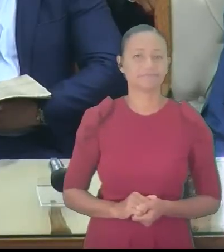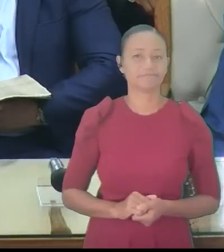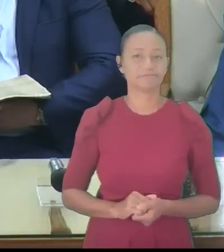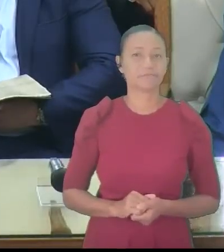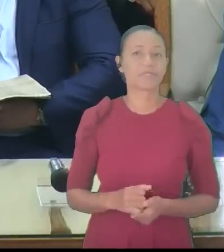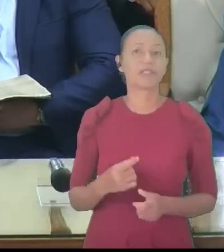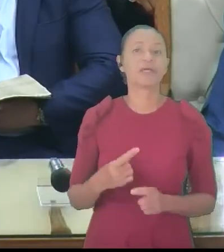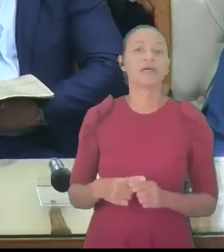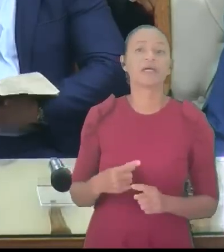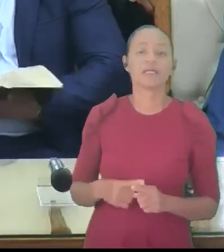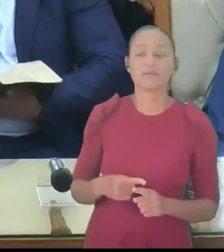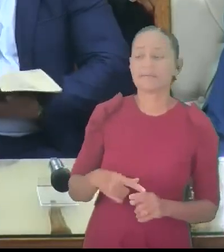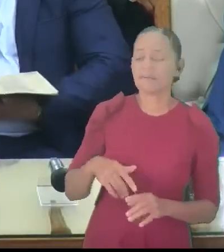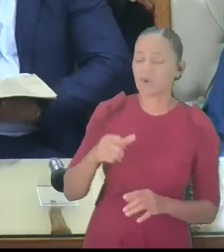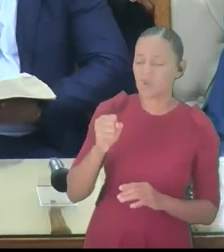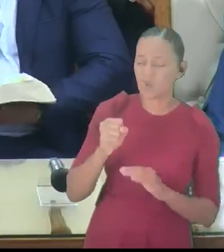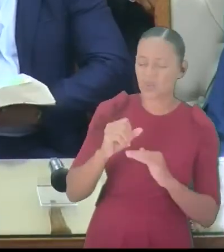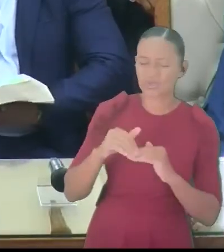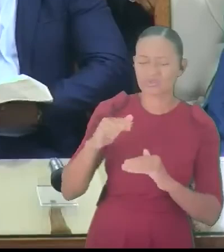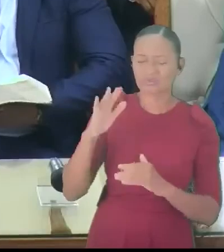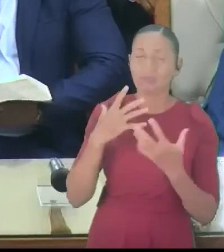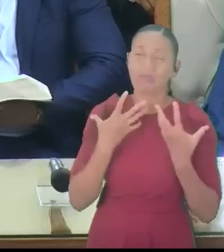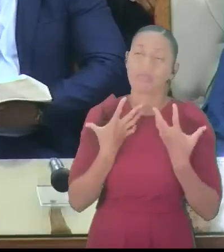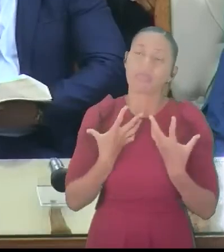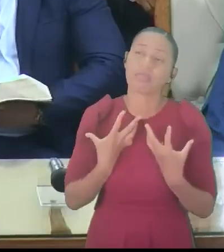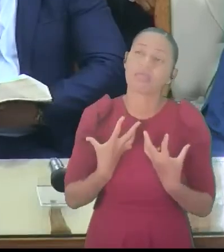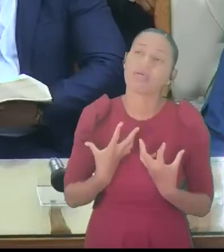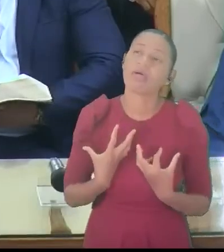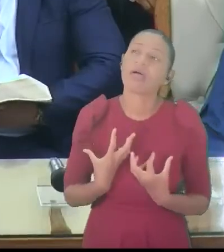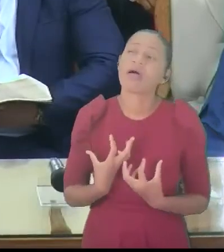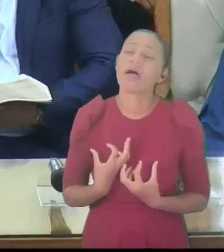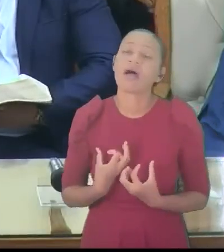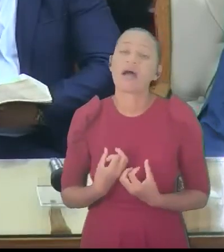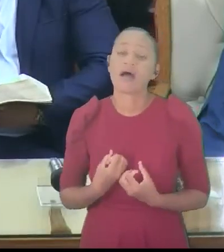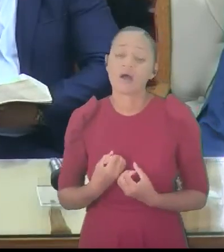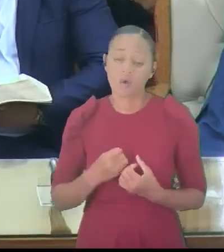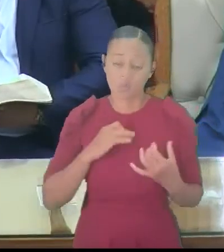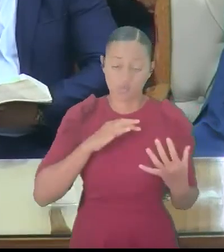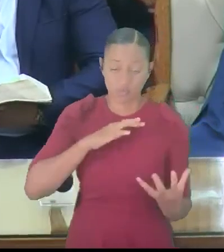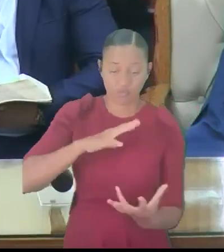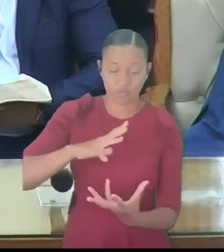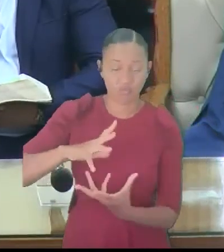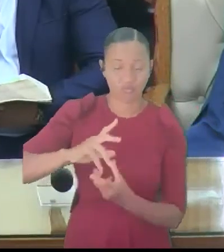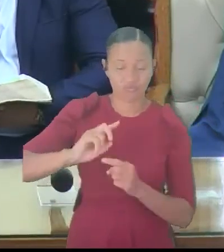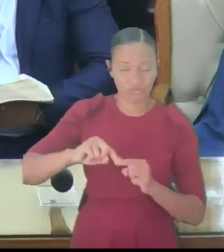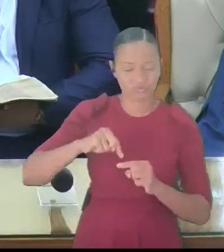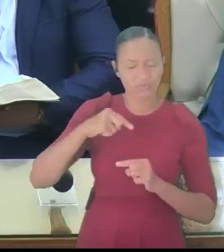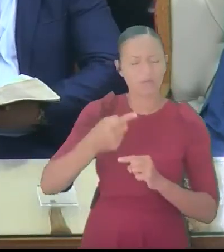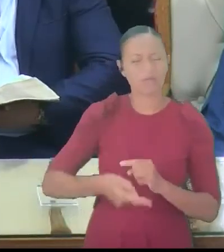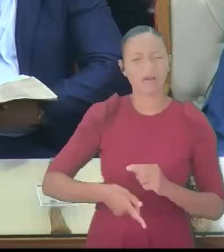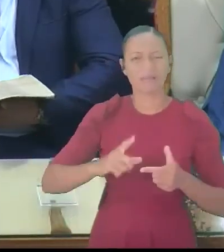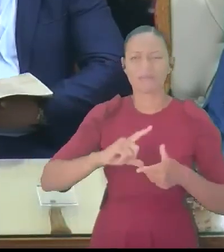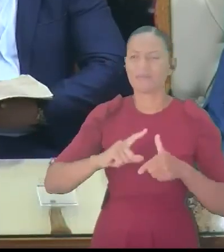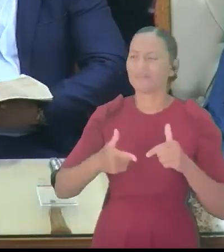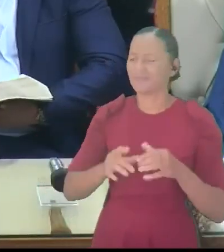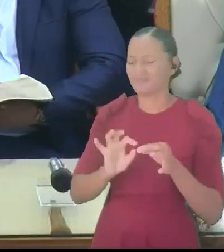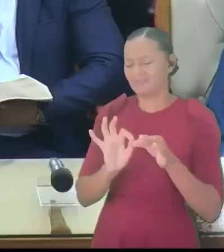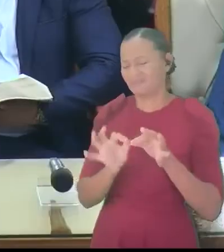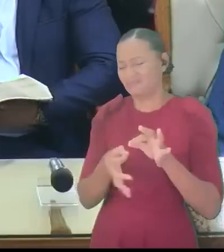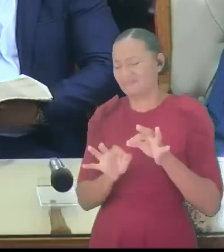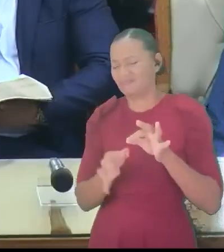Porque disse que mais do que isso cansa, que o mundo pós-moderno não admite